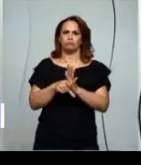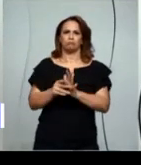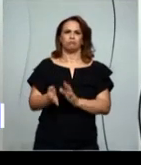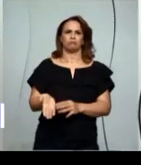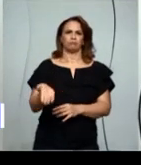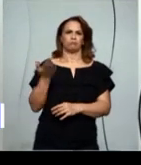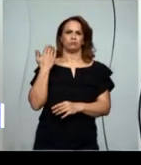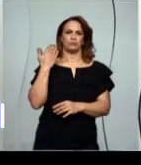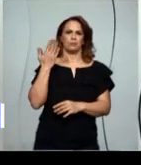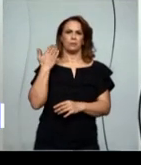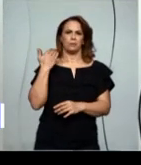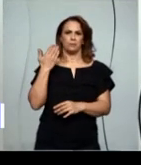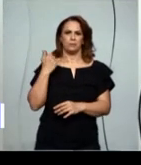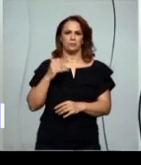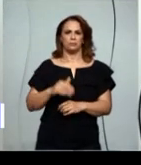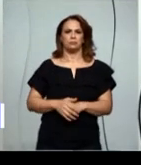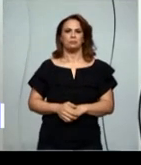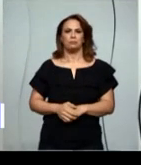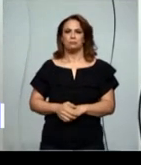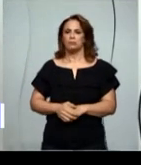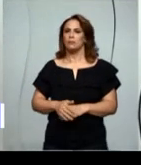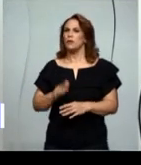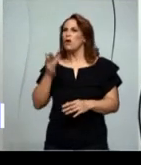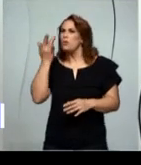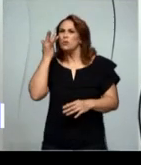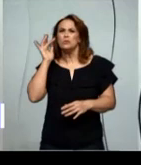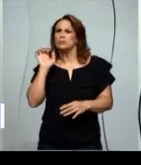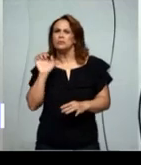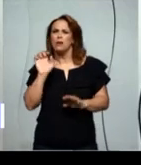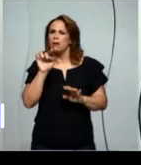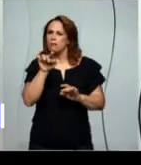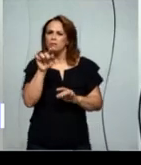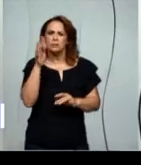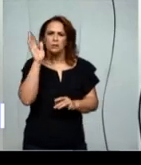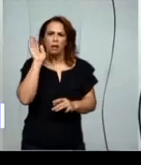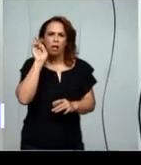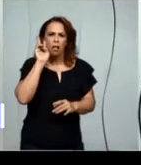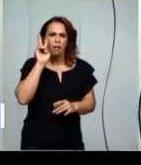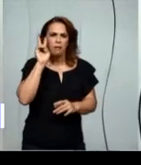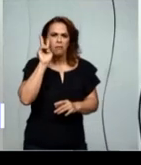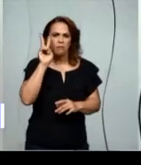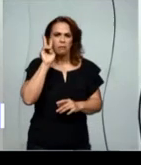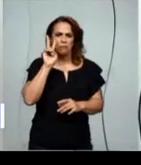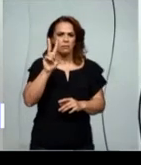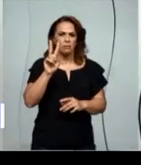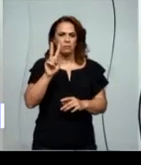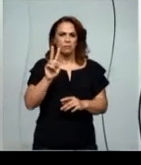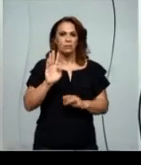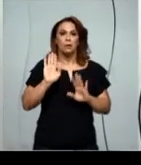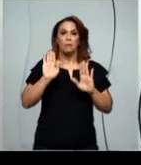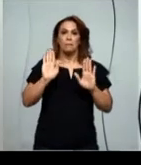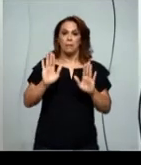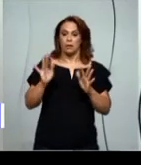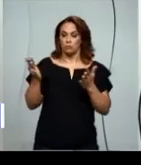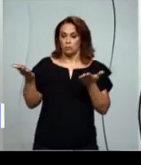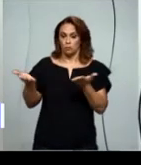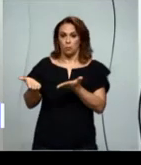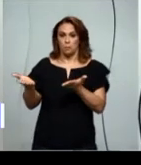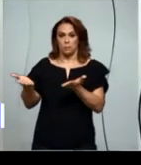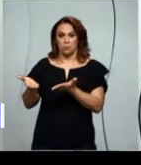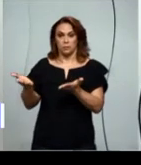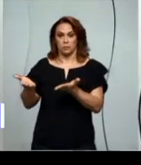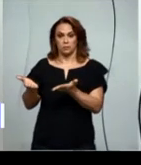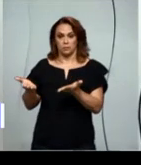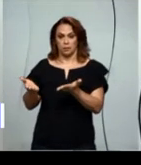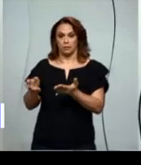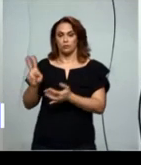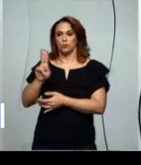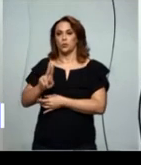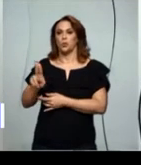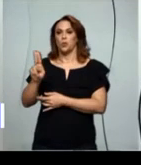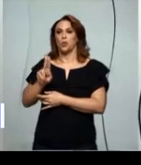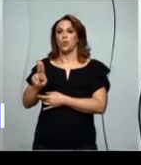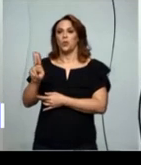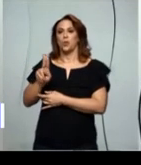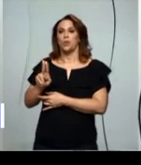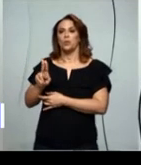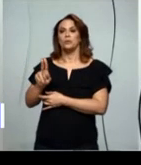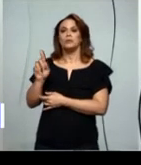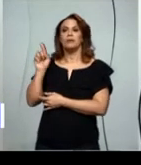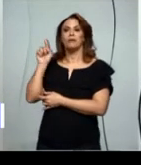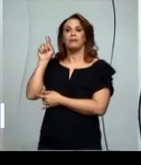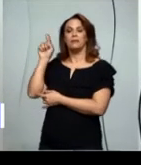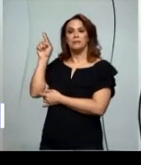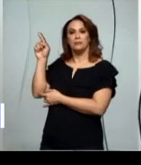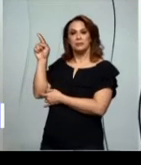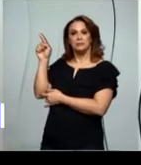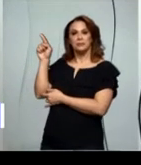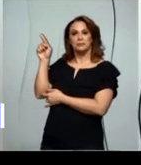sei se você se lembra, mas agora eu espero que refresque a sua memória, que no presente eu uso do. Do you watch TV every evening?